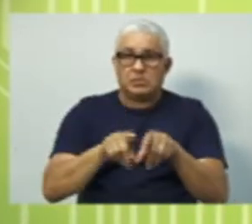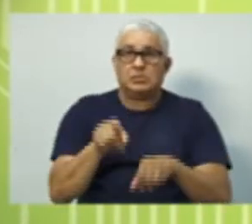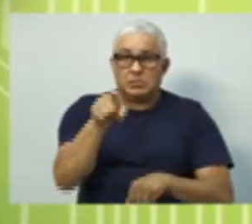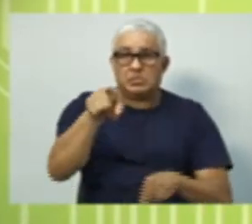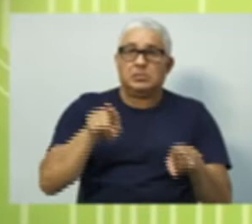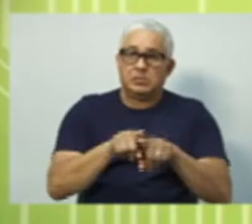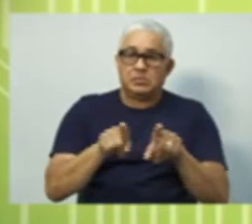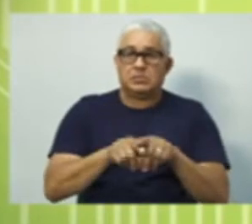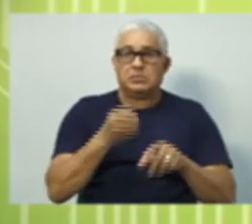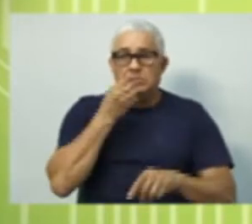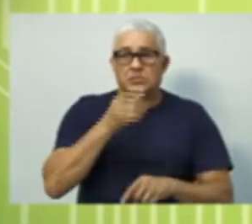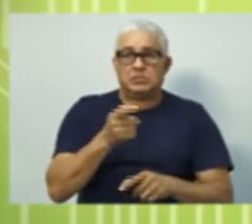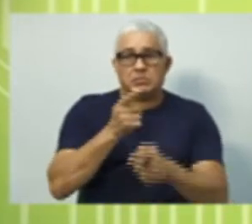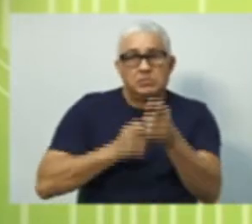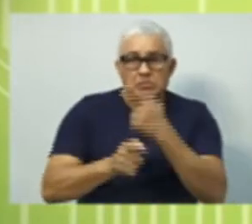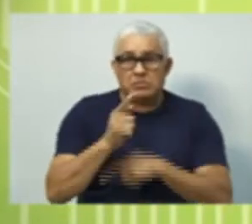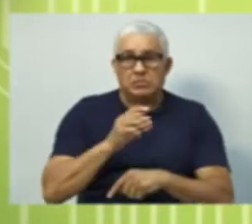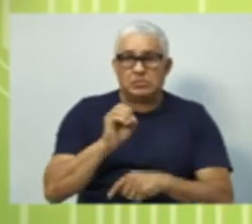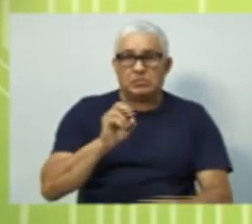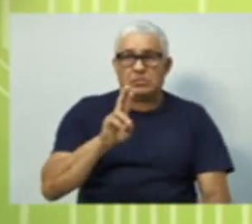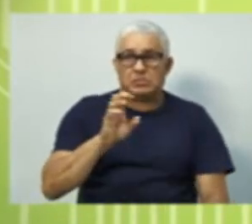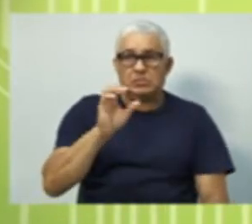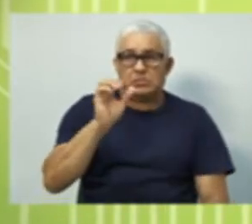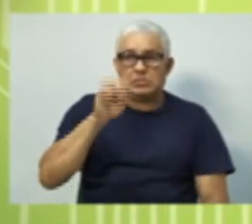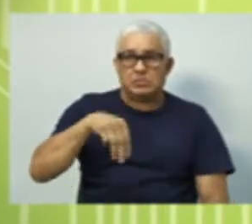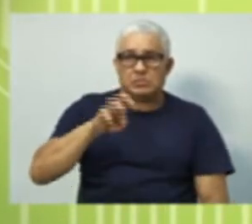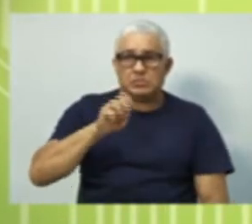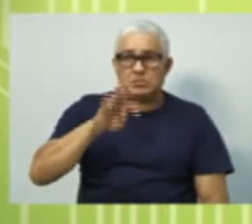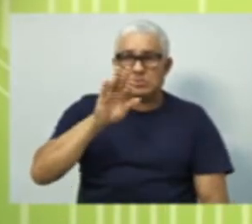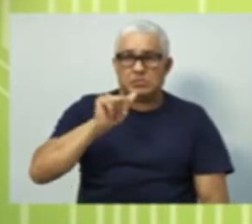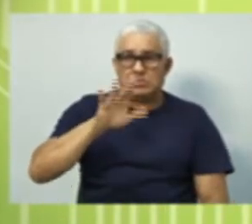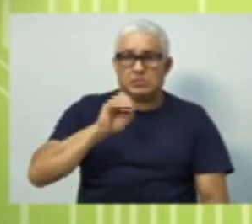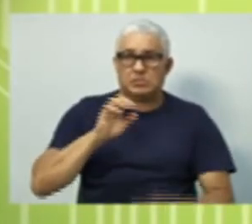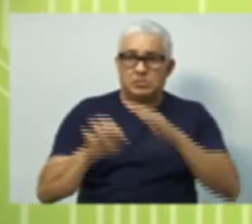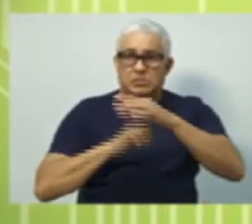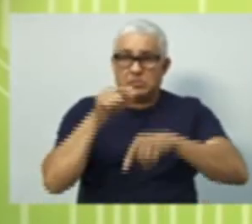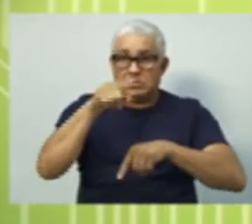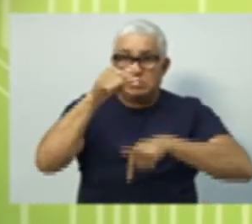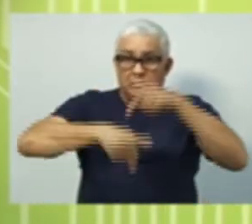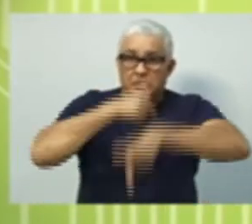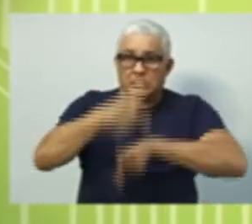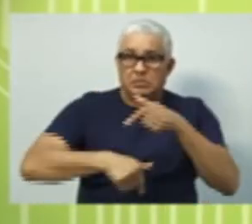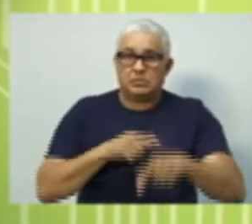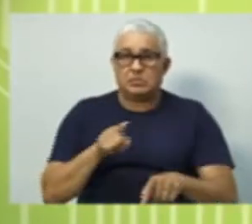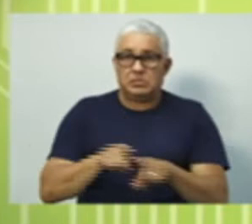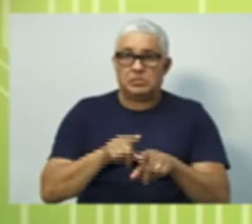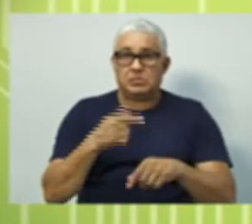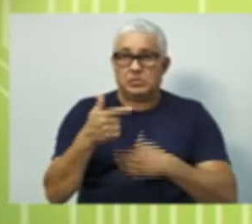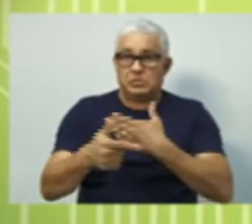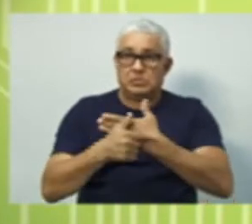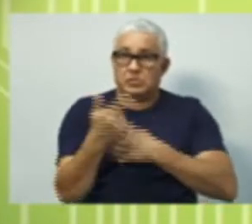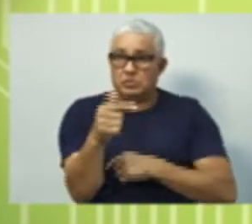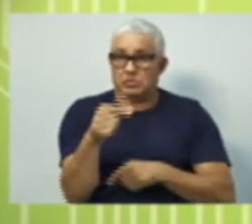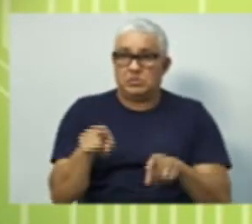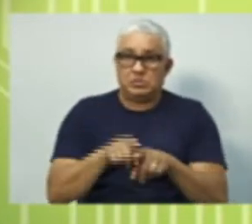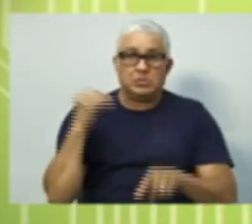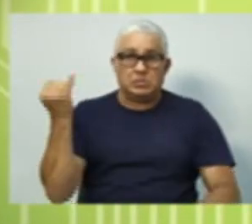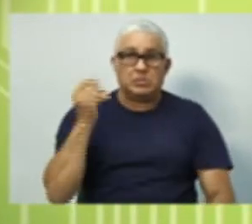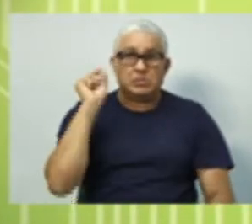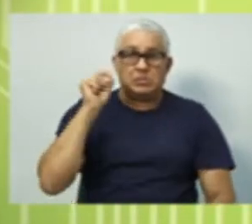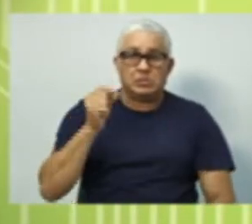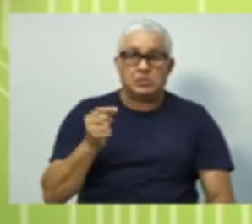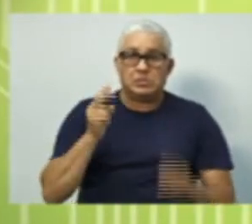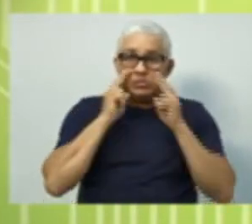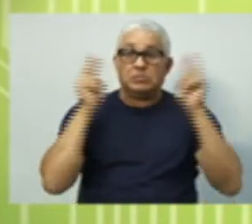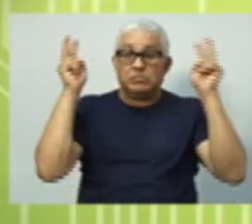agora, vocês vão ter uma atividadezinha para fazer, né? Vamos ter 20 minutos. Peço que vocês